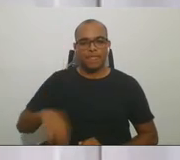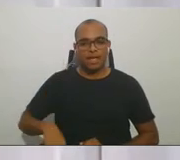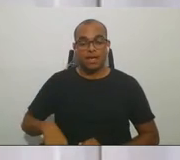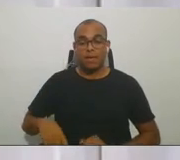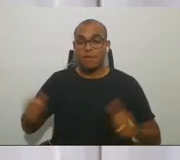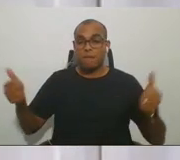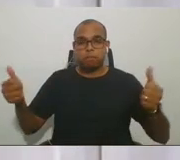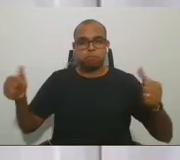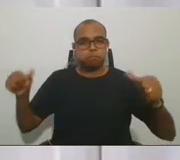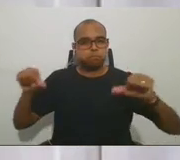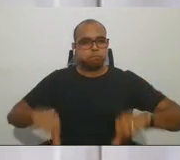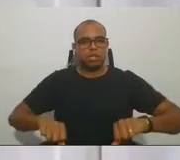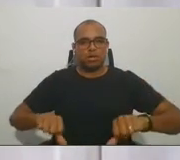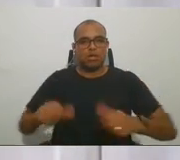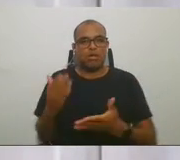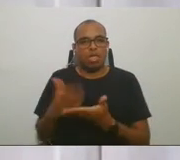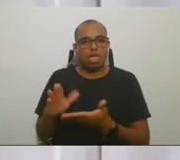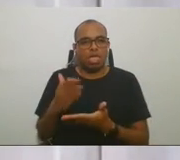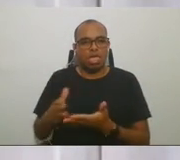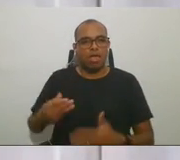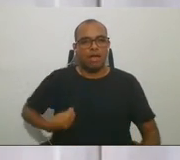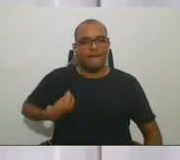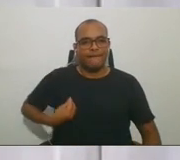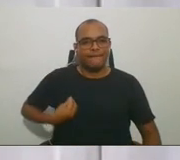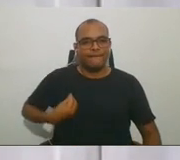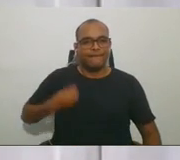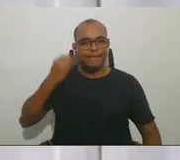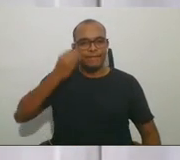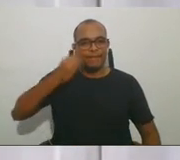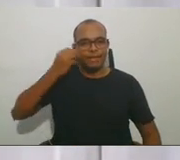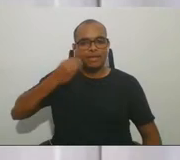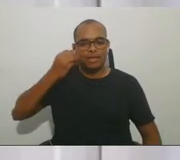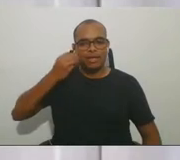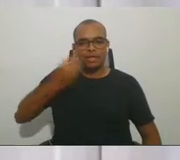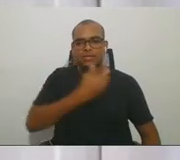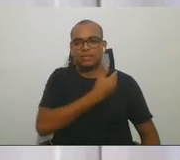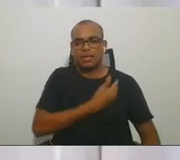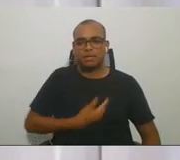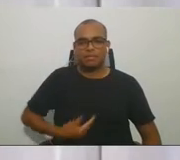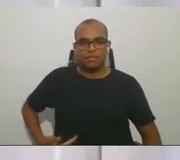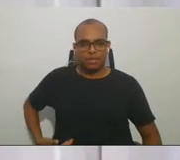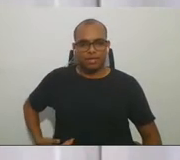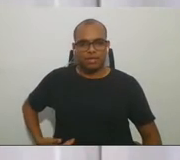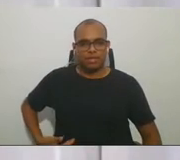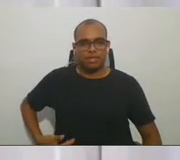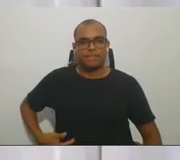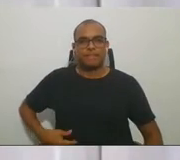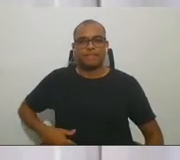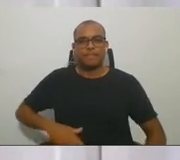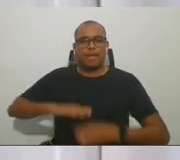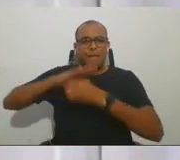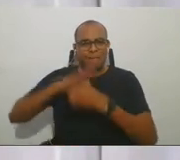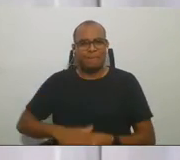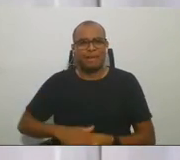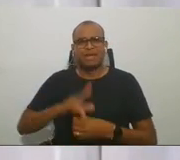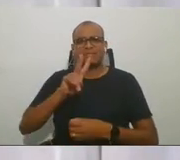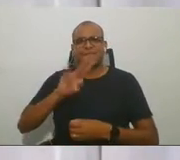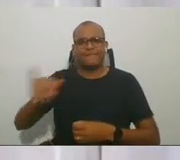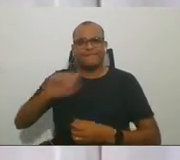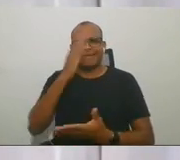piores resquícios da nossa vida republicana, um atentado à sua essência, porque não